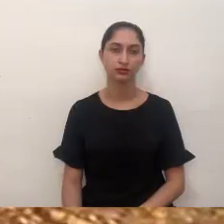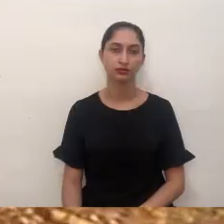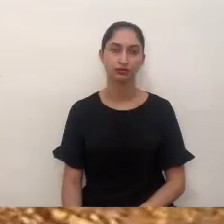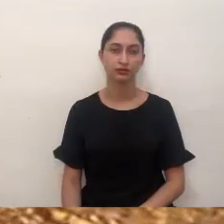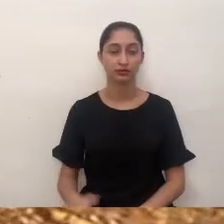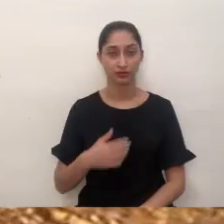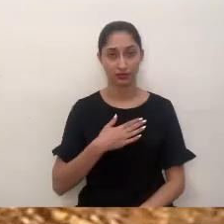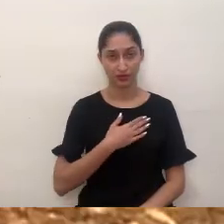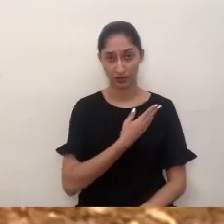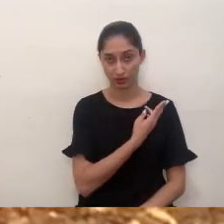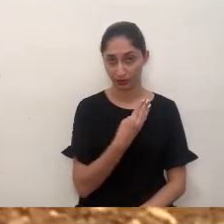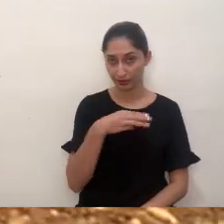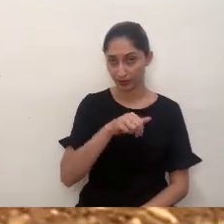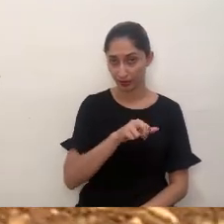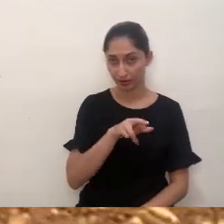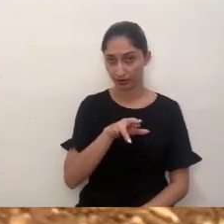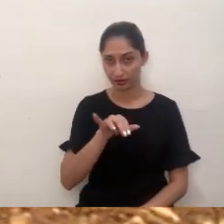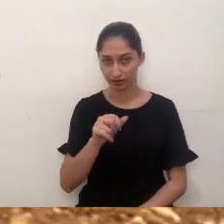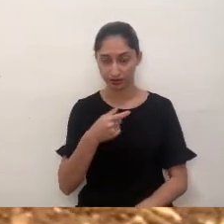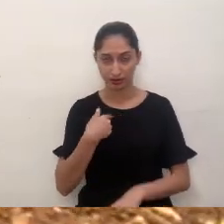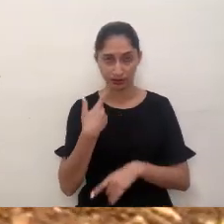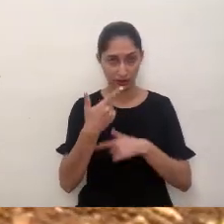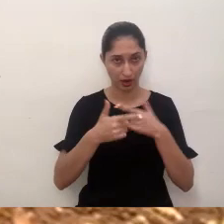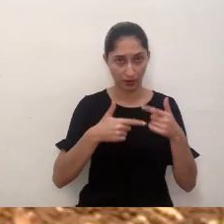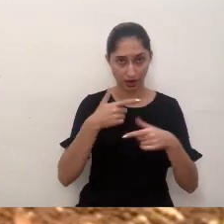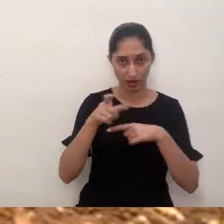Meu nome é Maria Jesus, trabalho na roça,